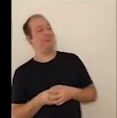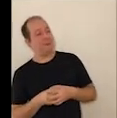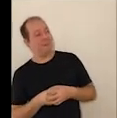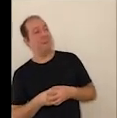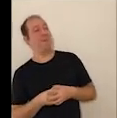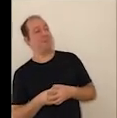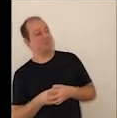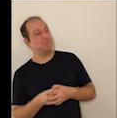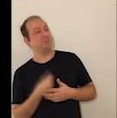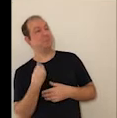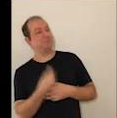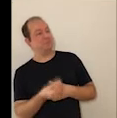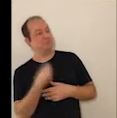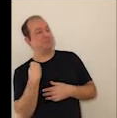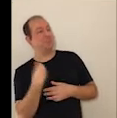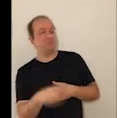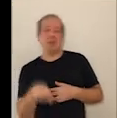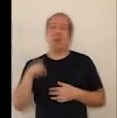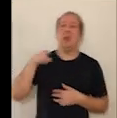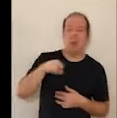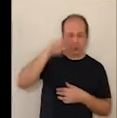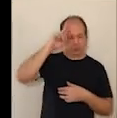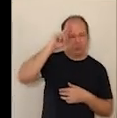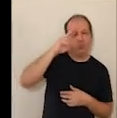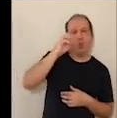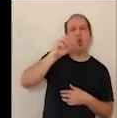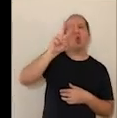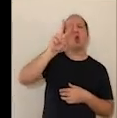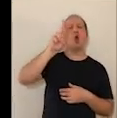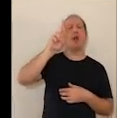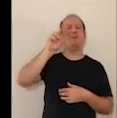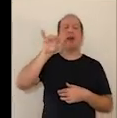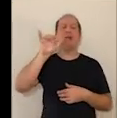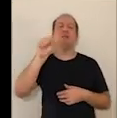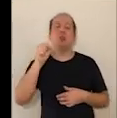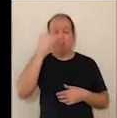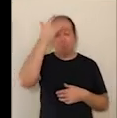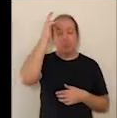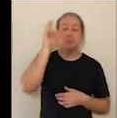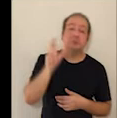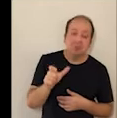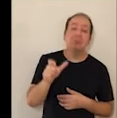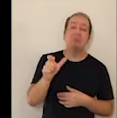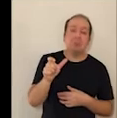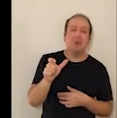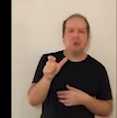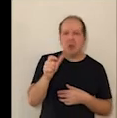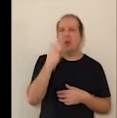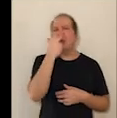Ora, ora, ora! Se não é o senhor Corbaccio em pessoa,